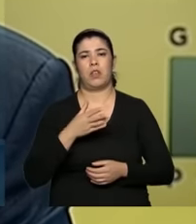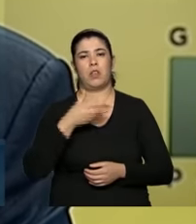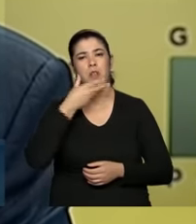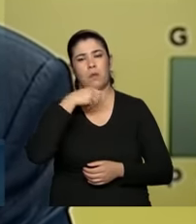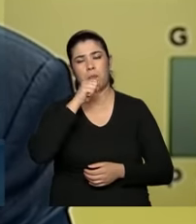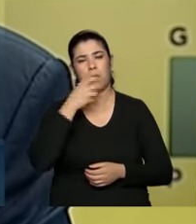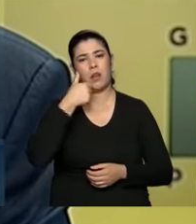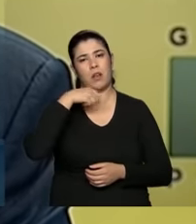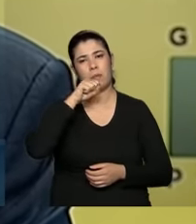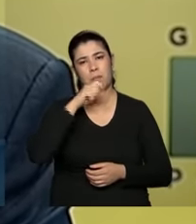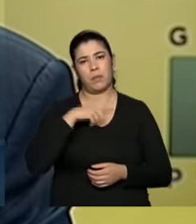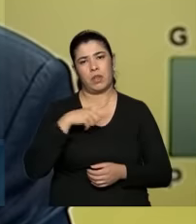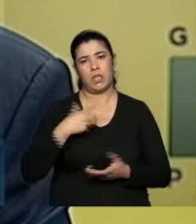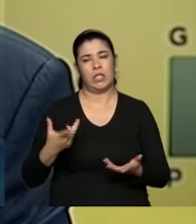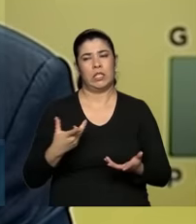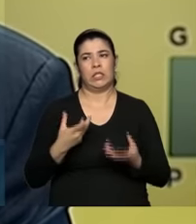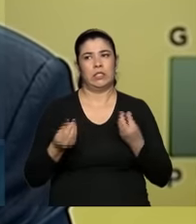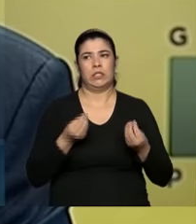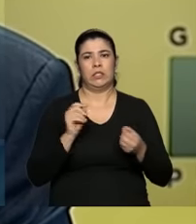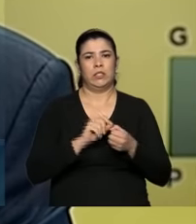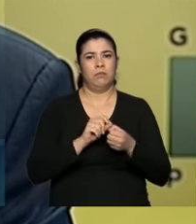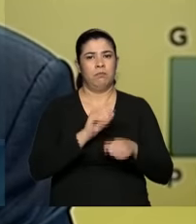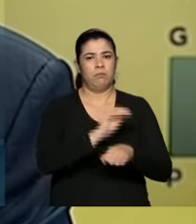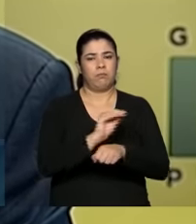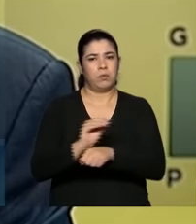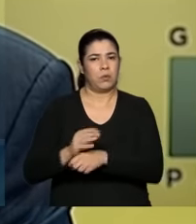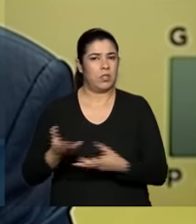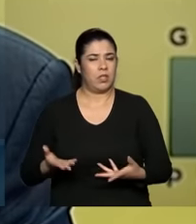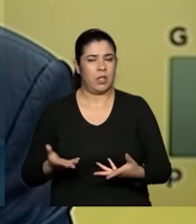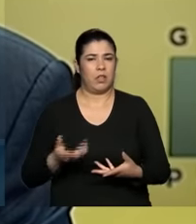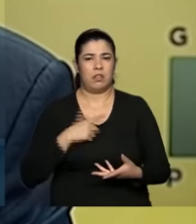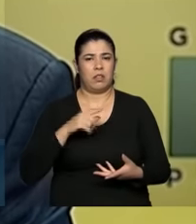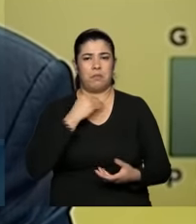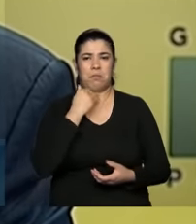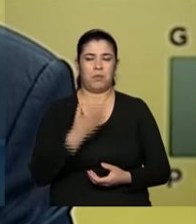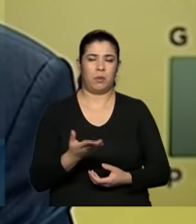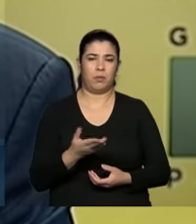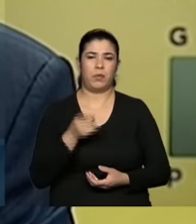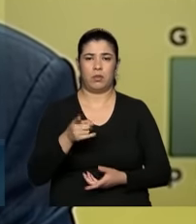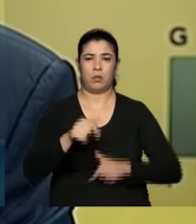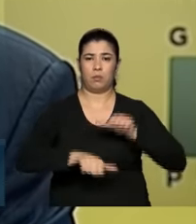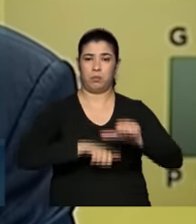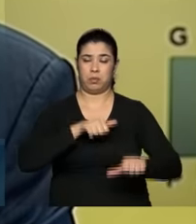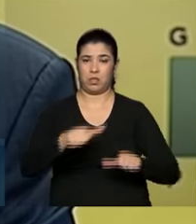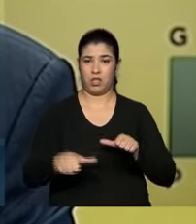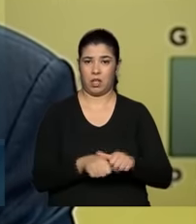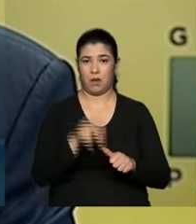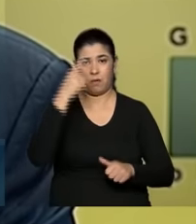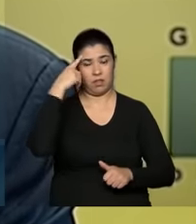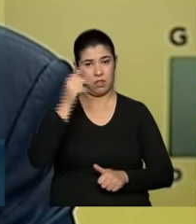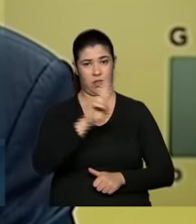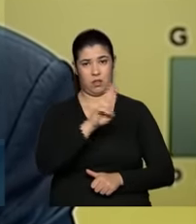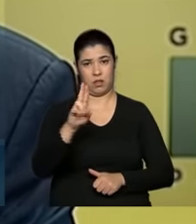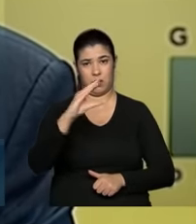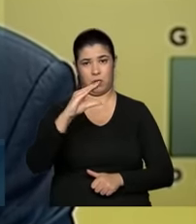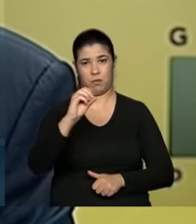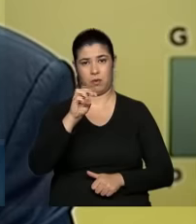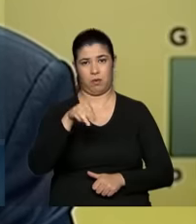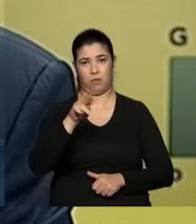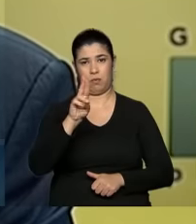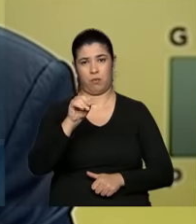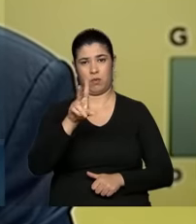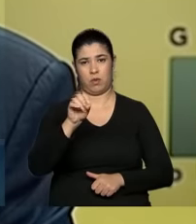de terreno fértil para o fascismo e para o comunismo. Eles prosperaram em função desse